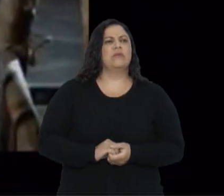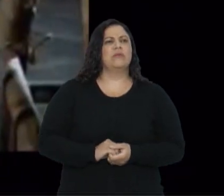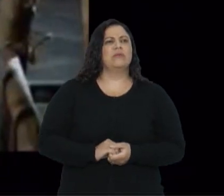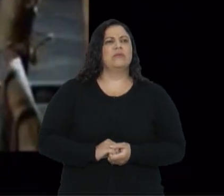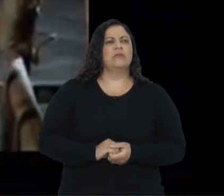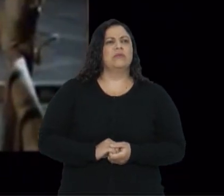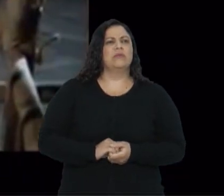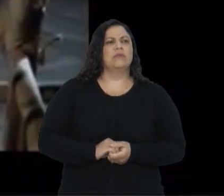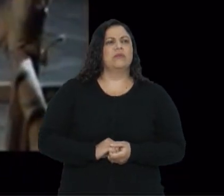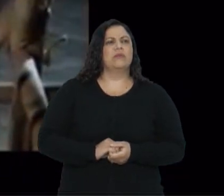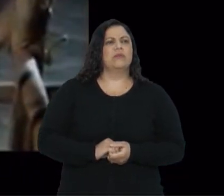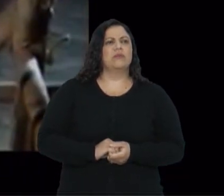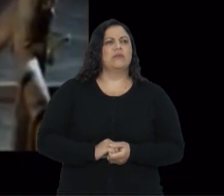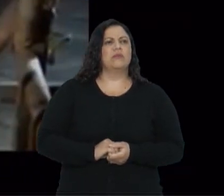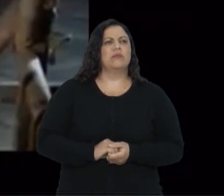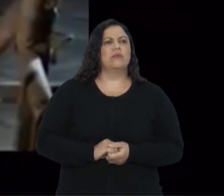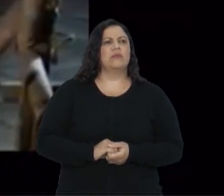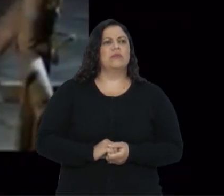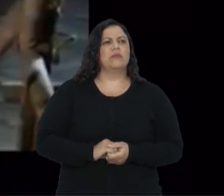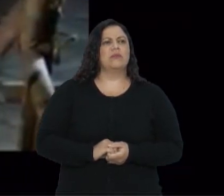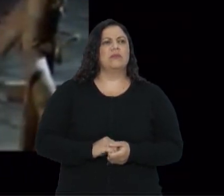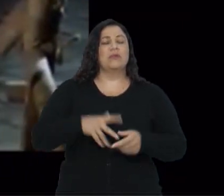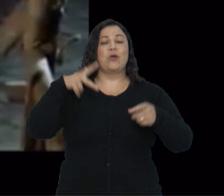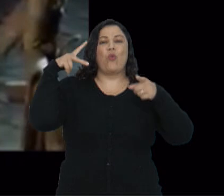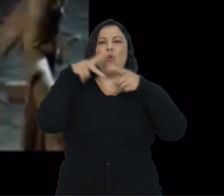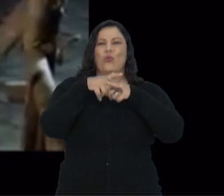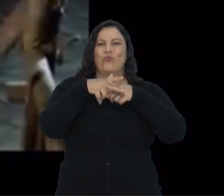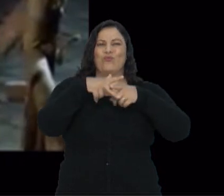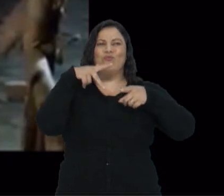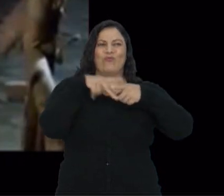Nossa Senhora! Cortou o dedo!